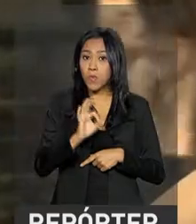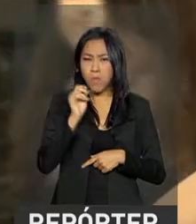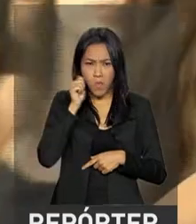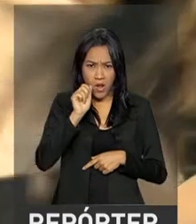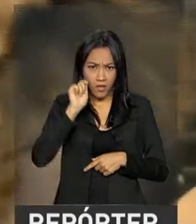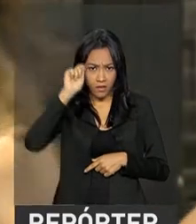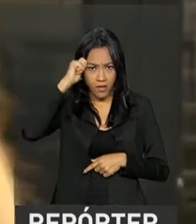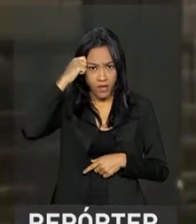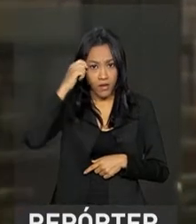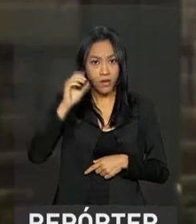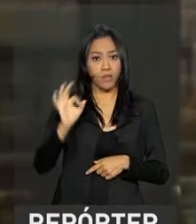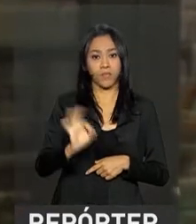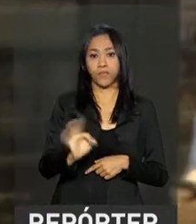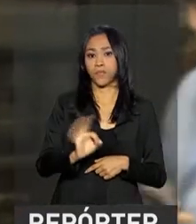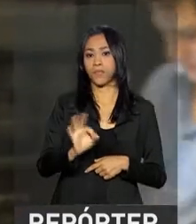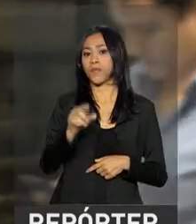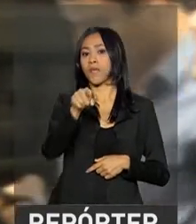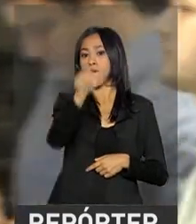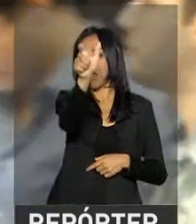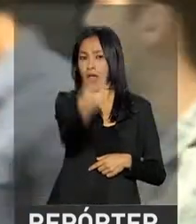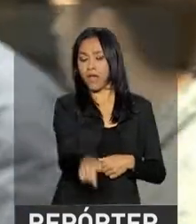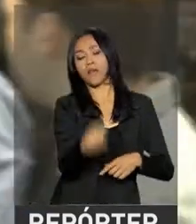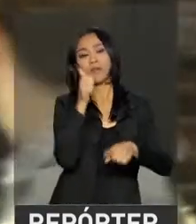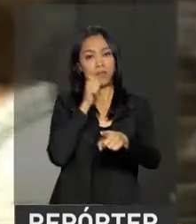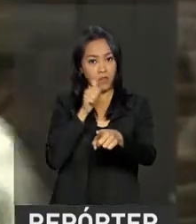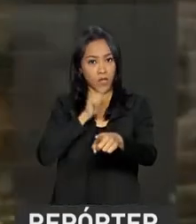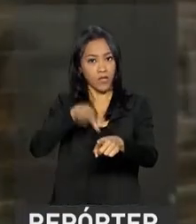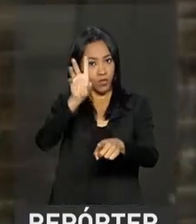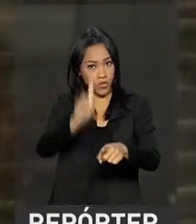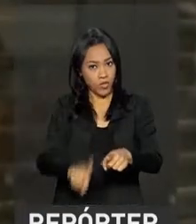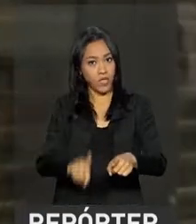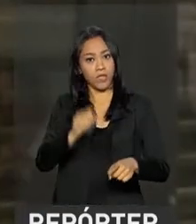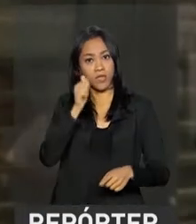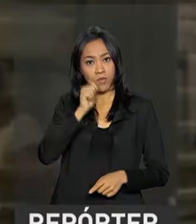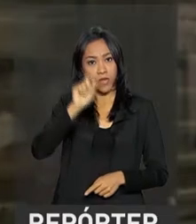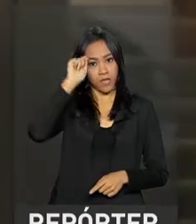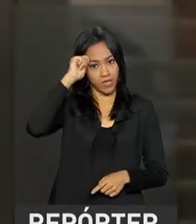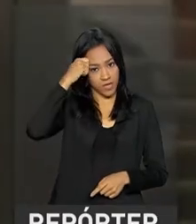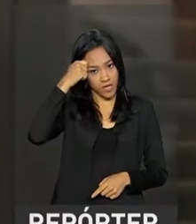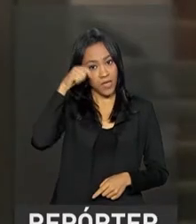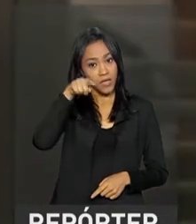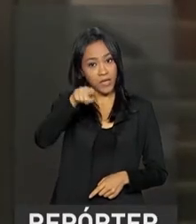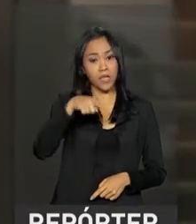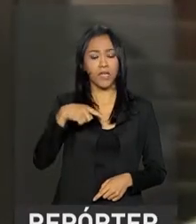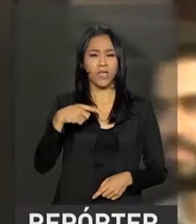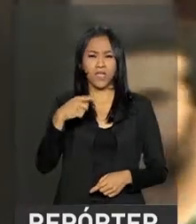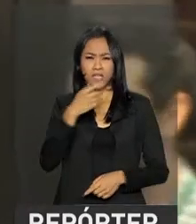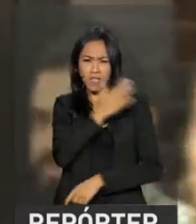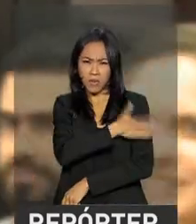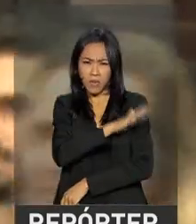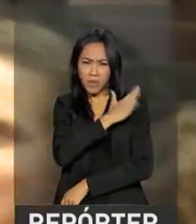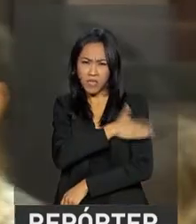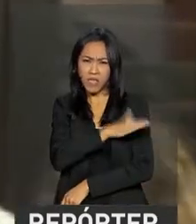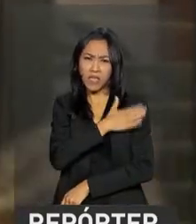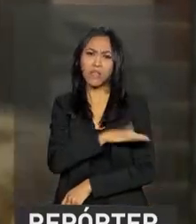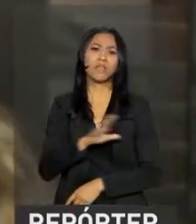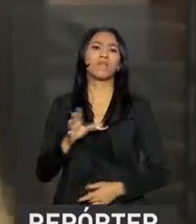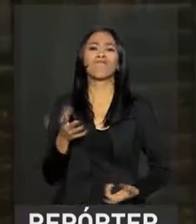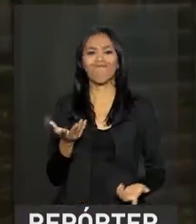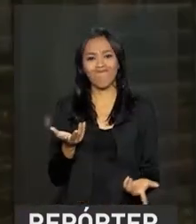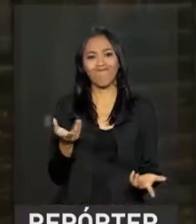essa defensora dos direitos das mulheres negras diz que a mudança desse cenário de preconceito tem que acontecer em todos os